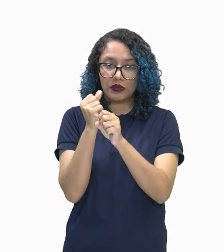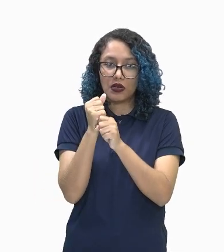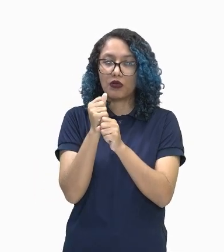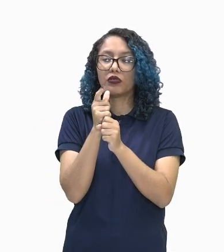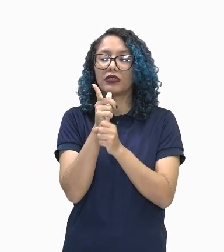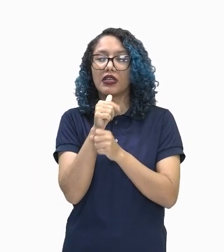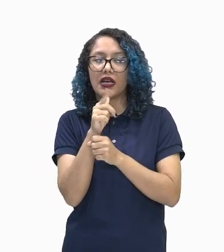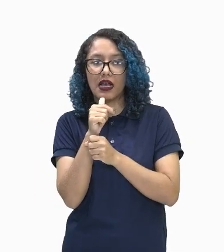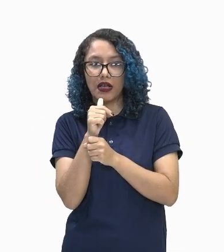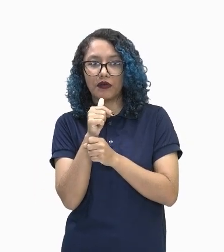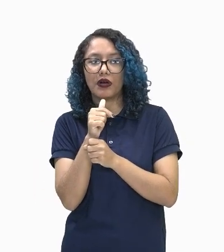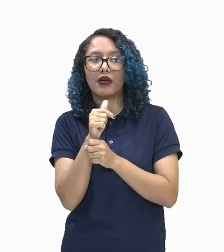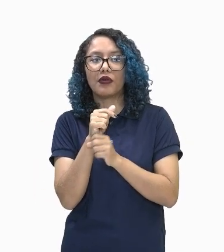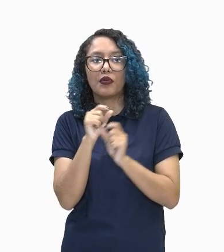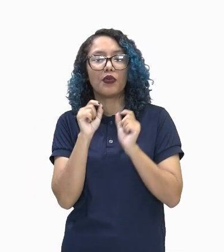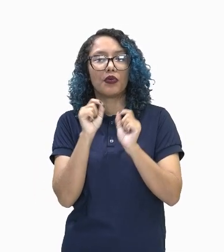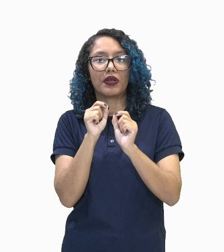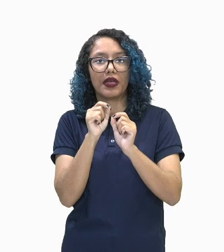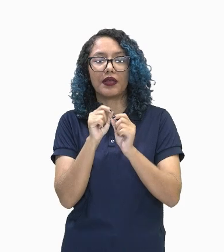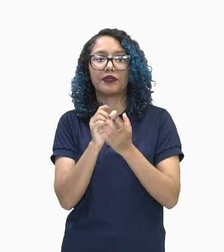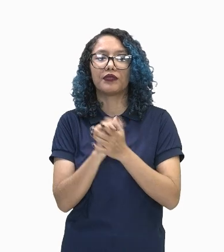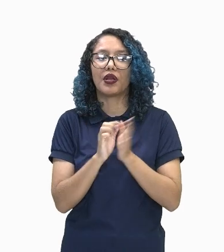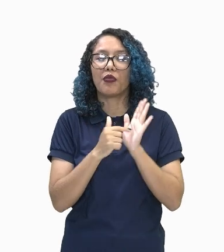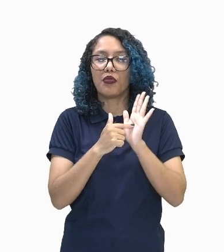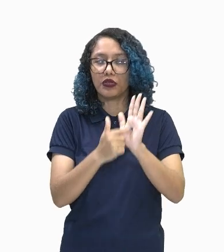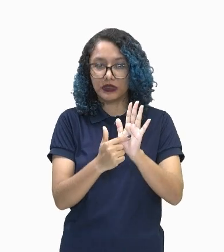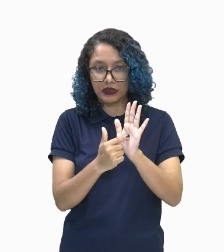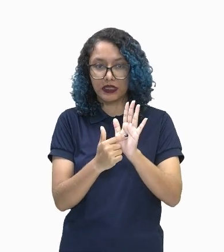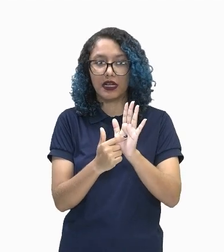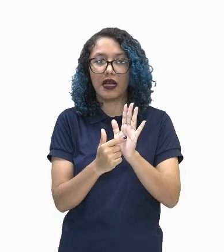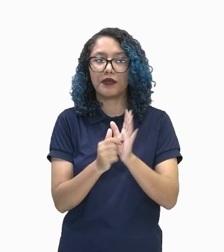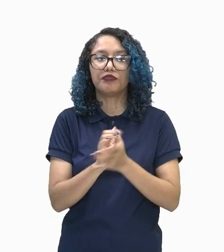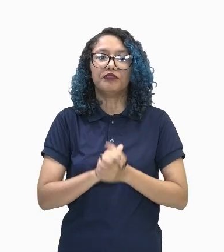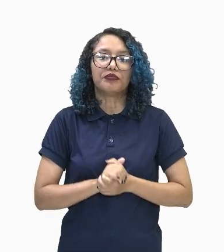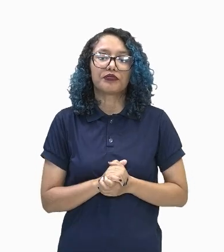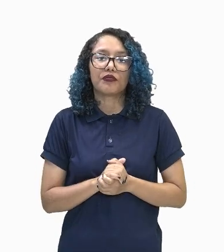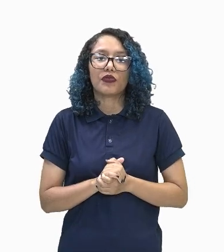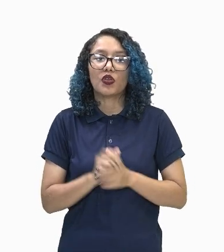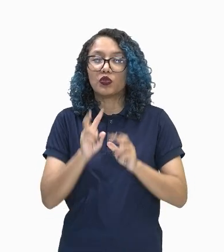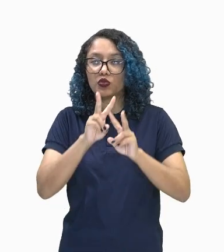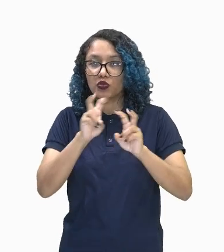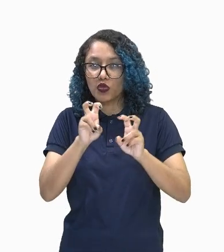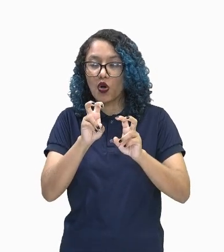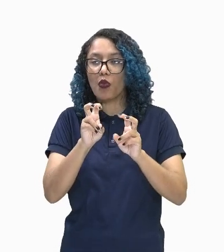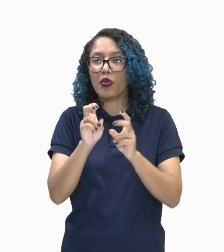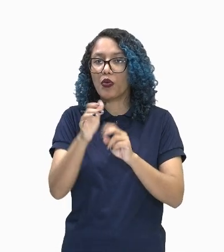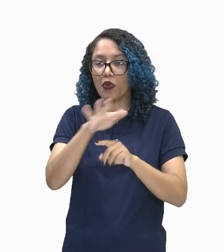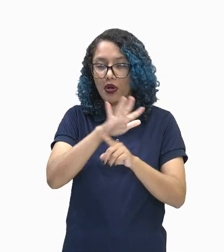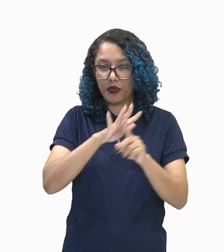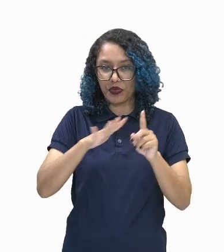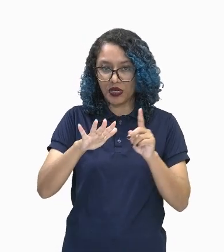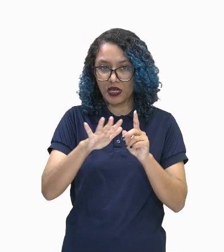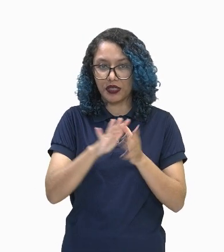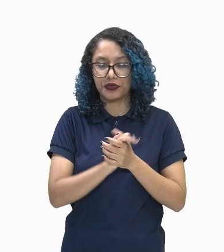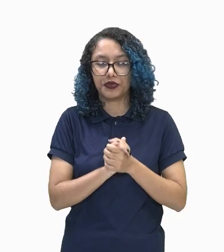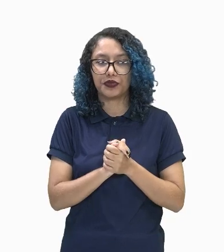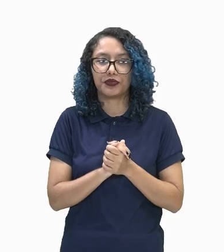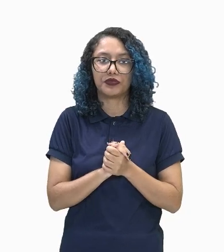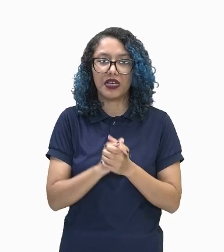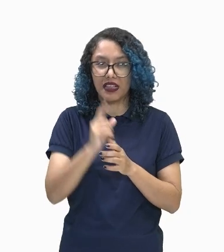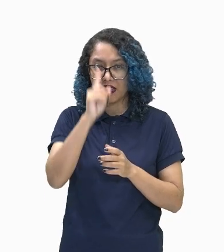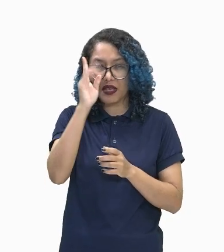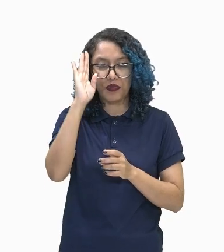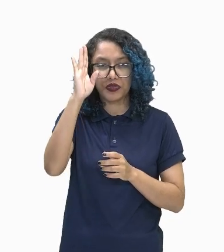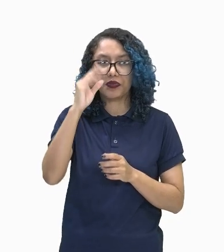ambiental. Então, dentro daquela reportagem, o que é que há de mais interessante?